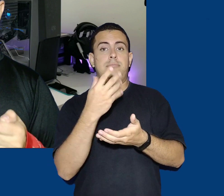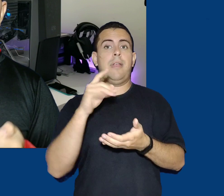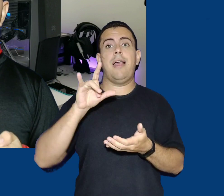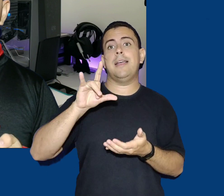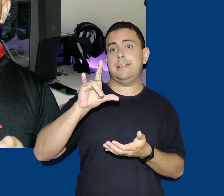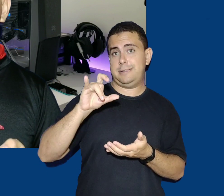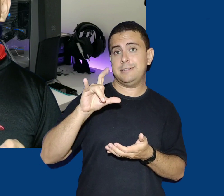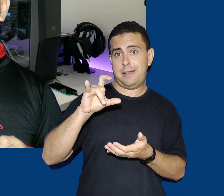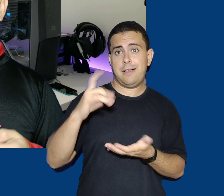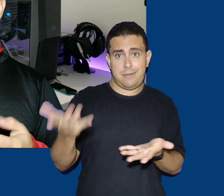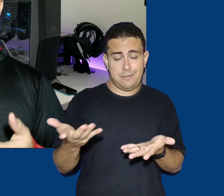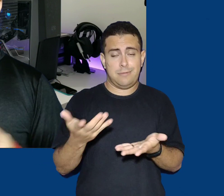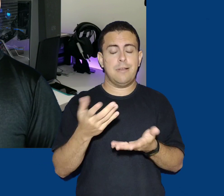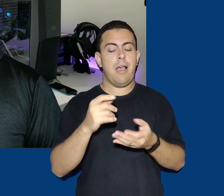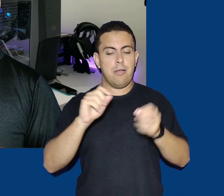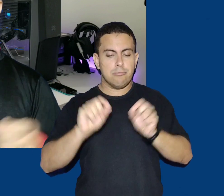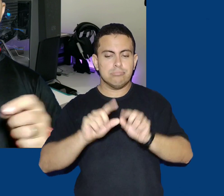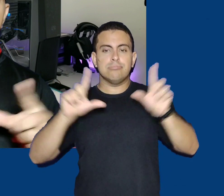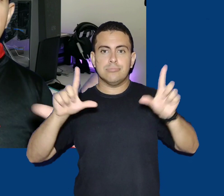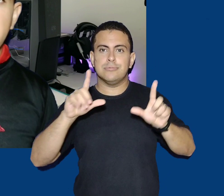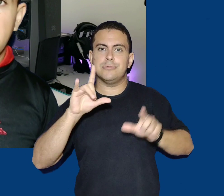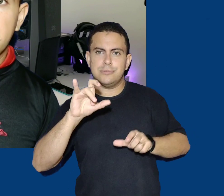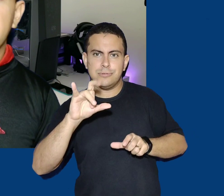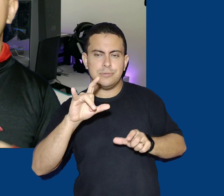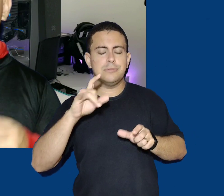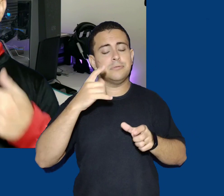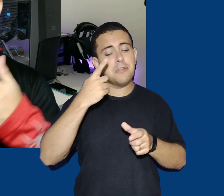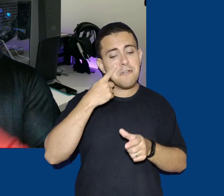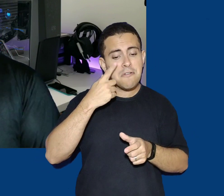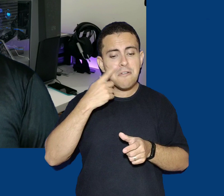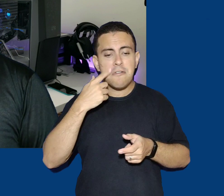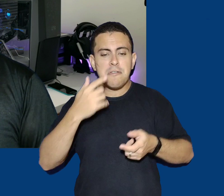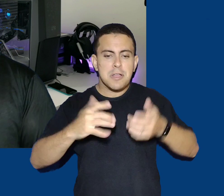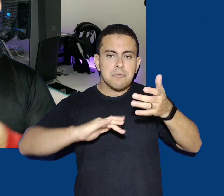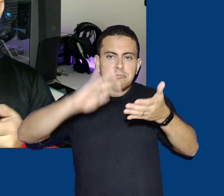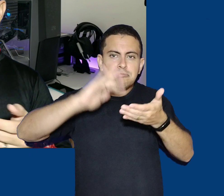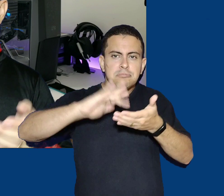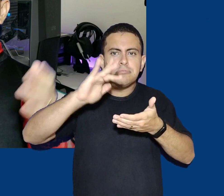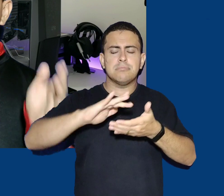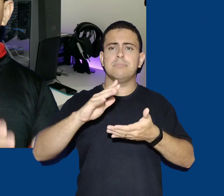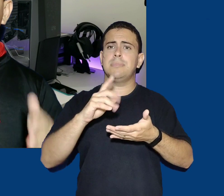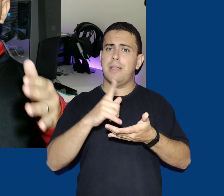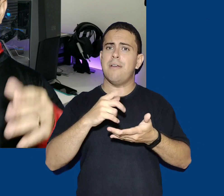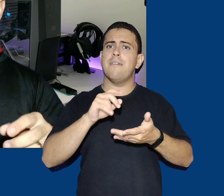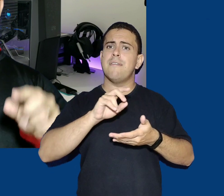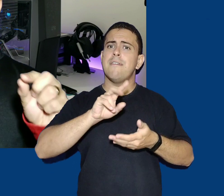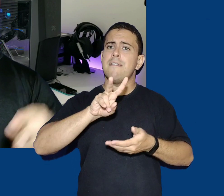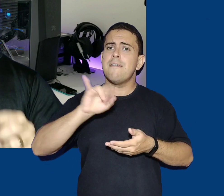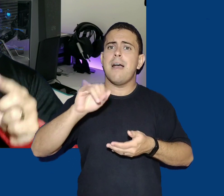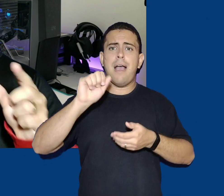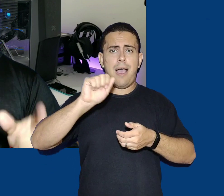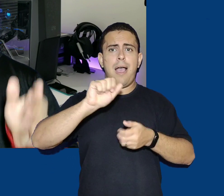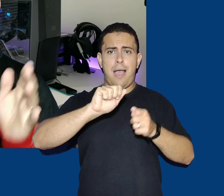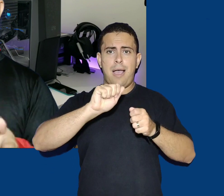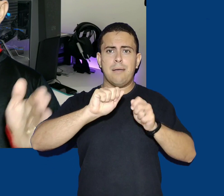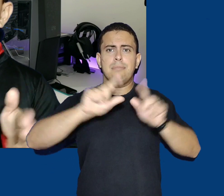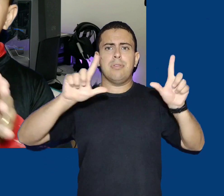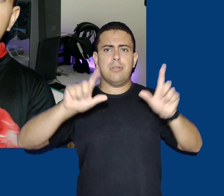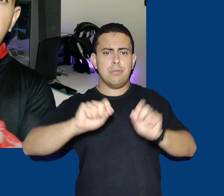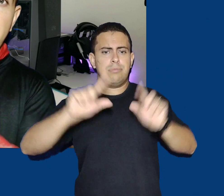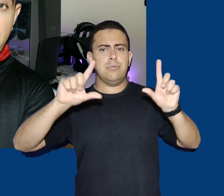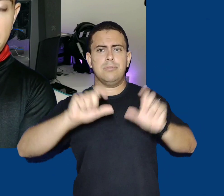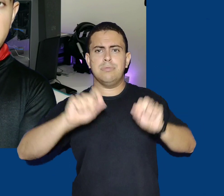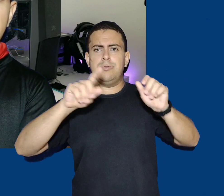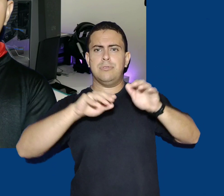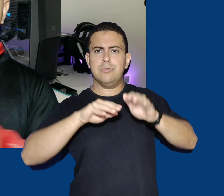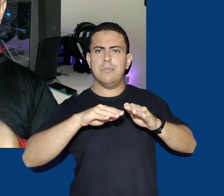notificação do Instagram, aí você abre o Instagram, vai ver o que é que tem lá. Então isso vai ficando, os aplicativos vão